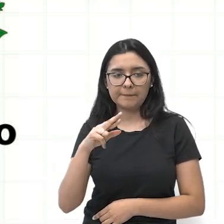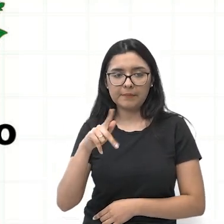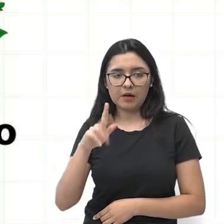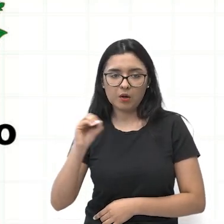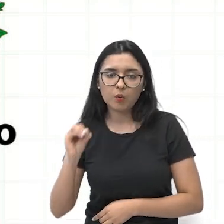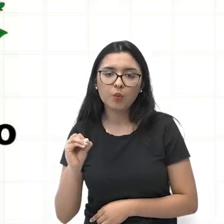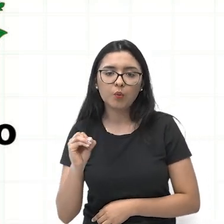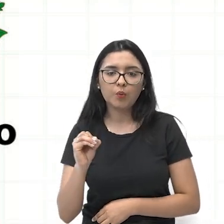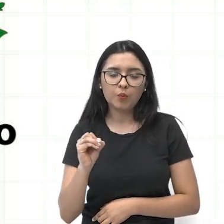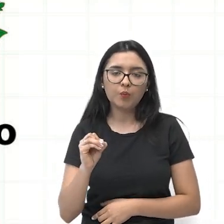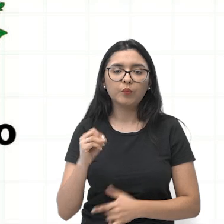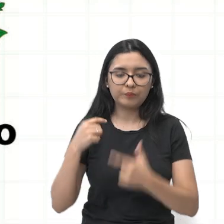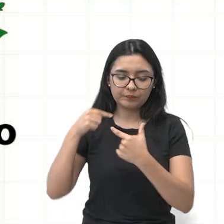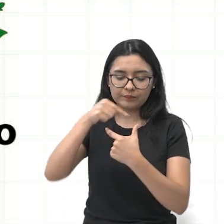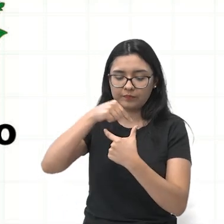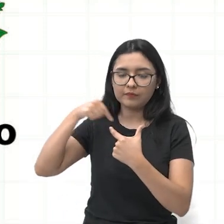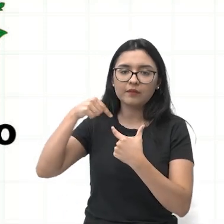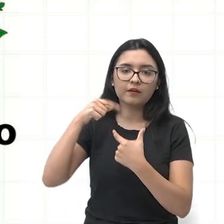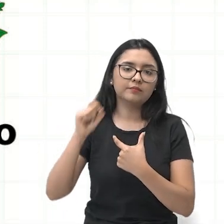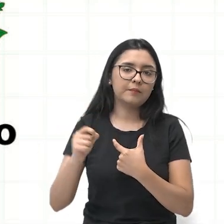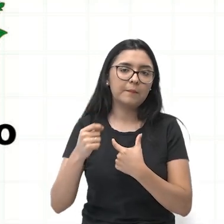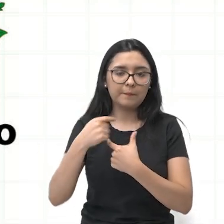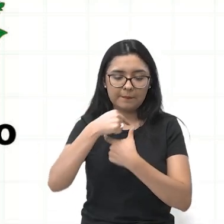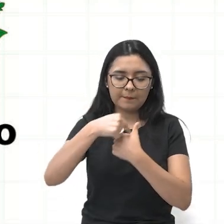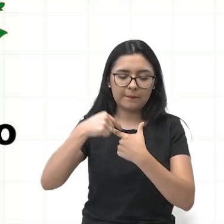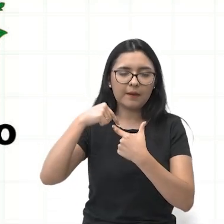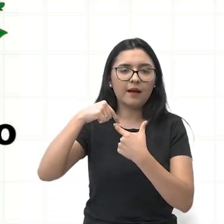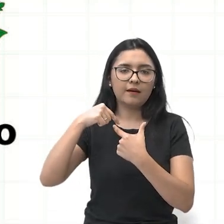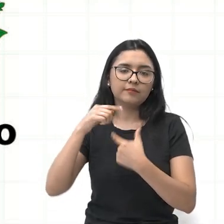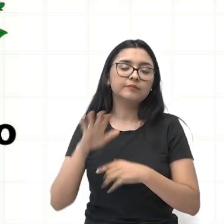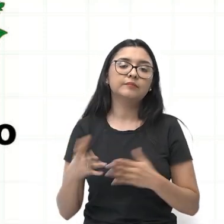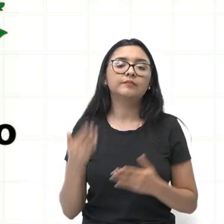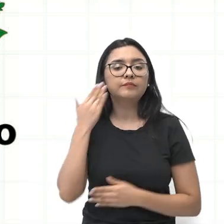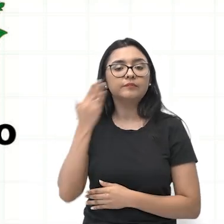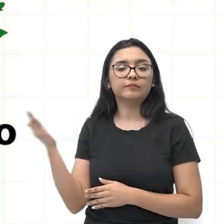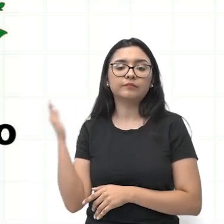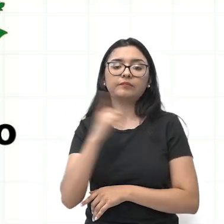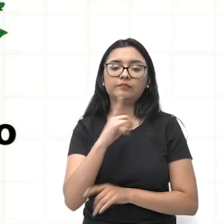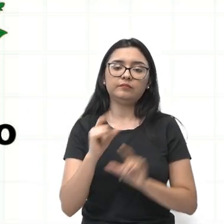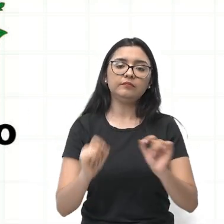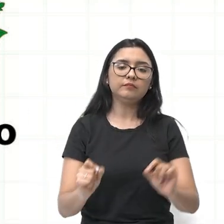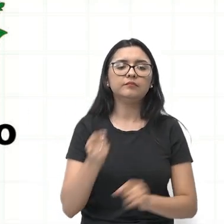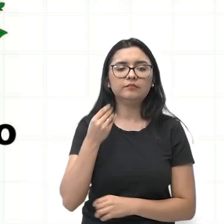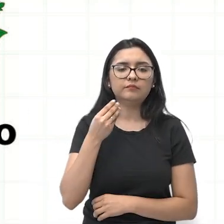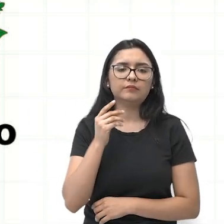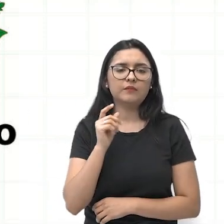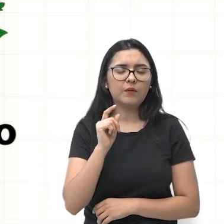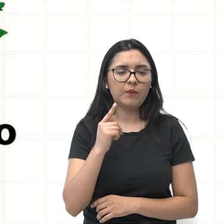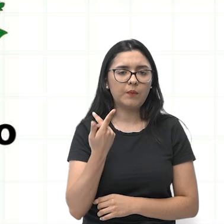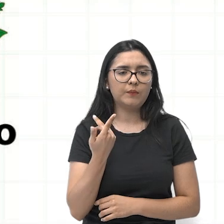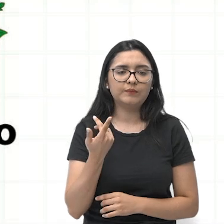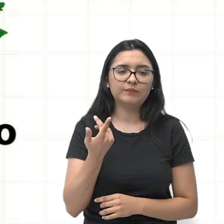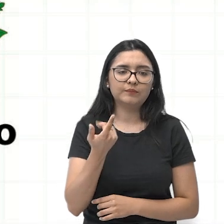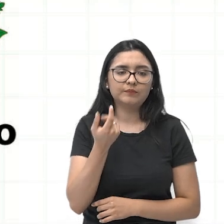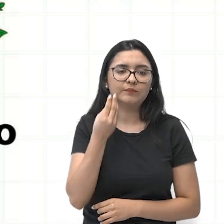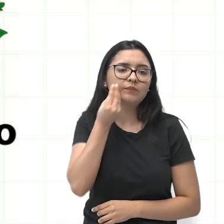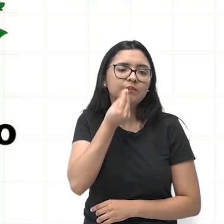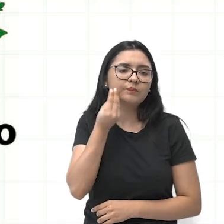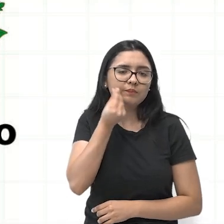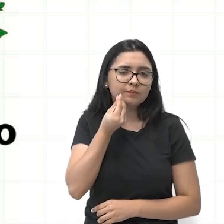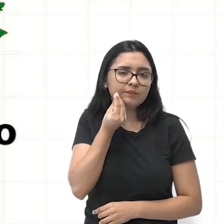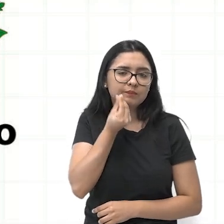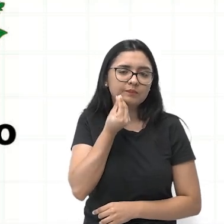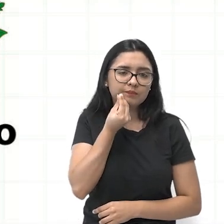ao final da nossa língua, que detecta compostos amargos, muitas vezes associados a